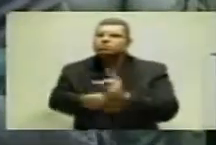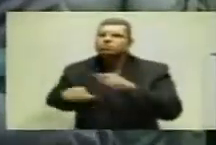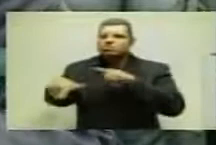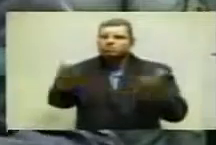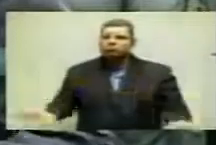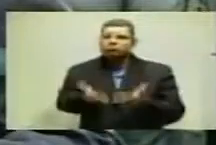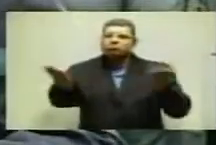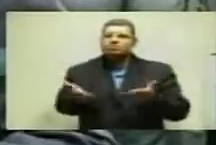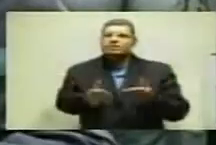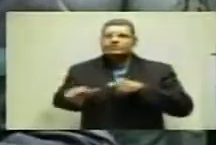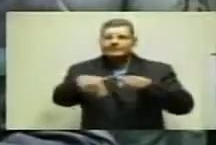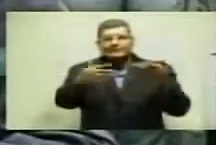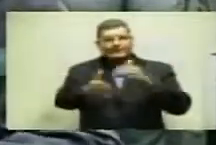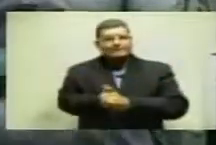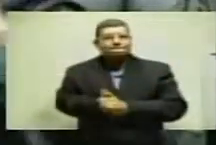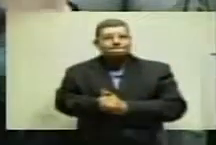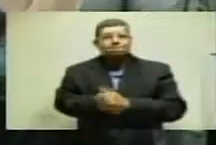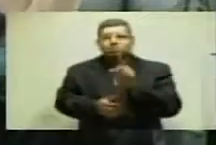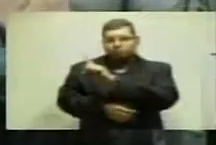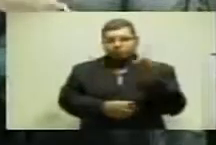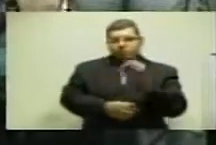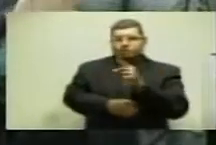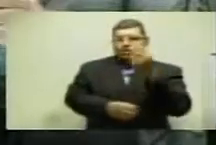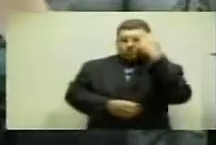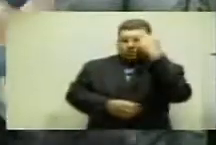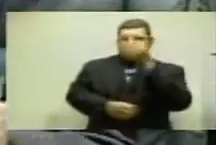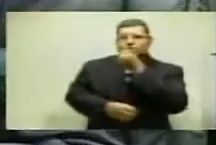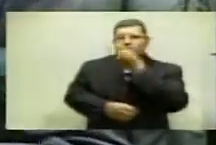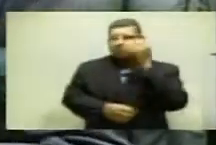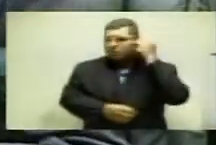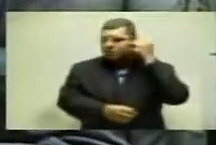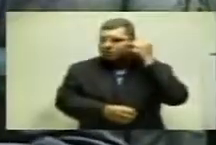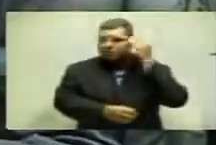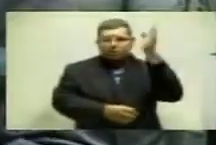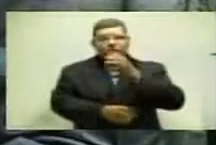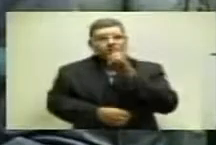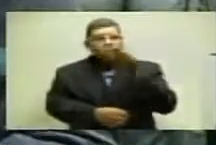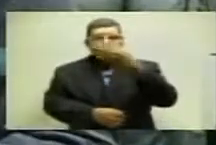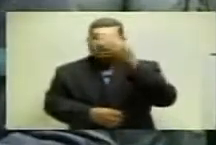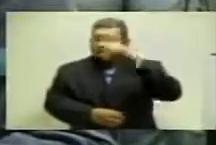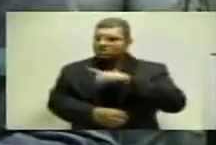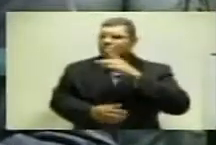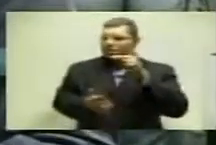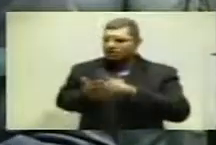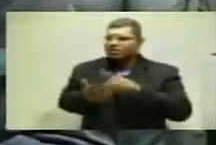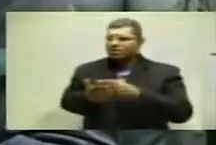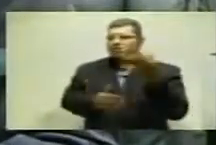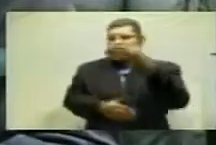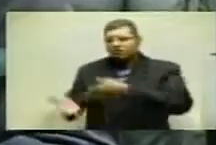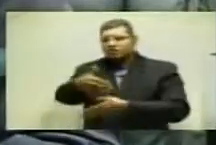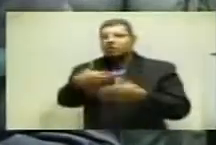contra os incentivos da Zona Franca e não o reflexo positivo disso para o país. Então, Vossa Excelência tem razão